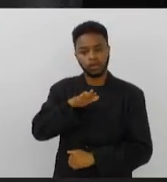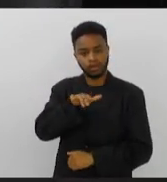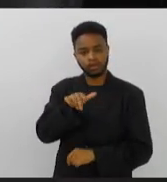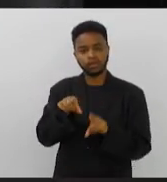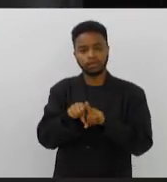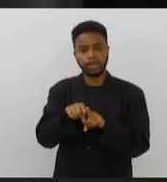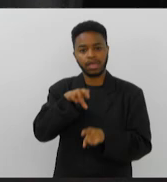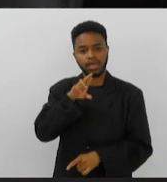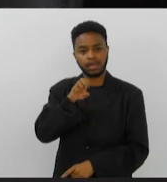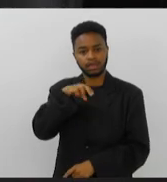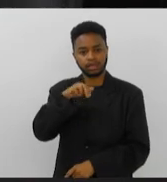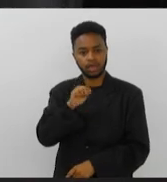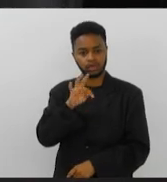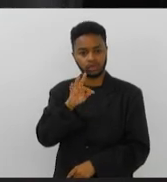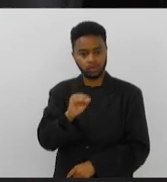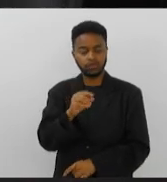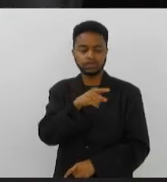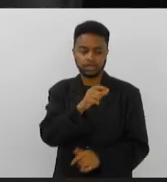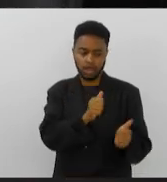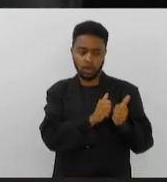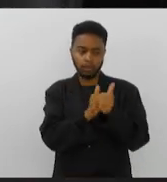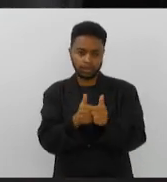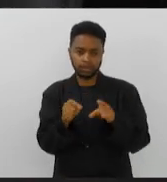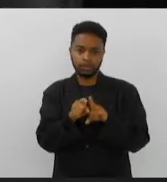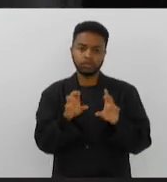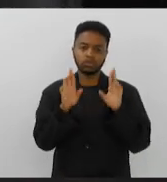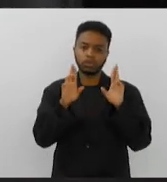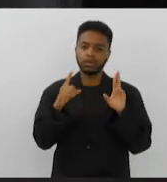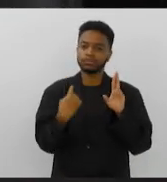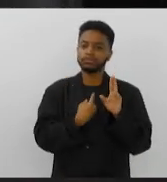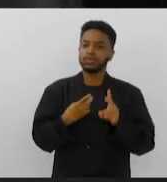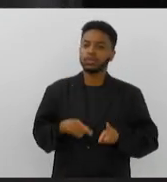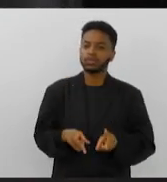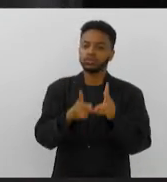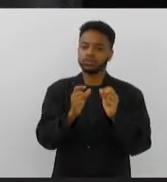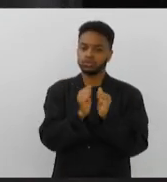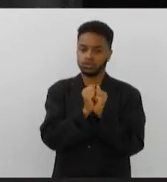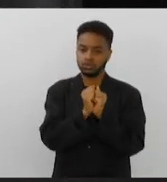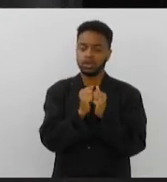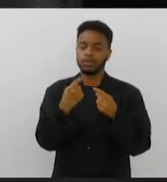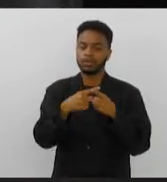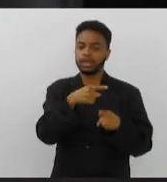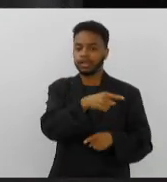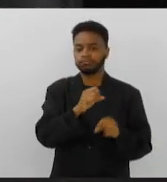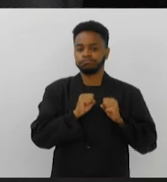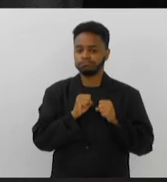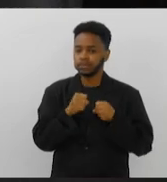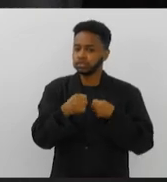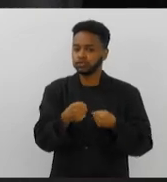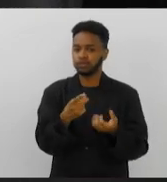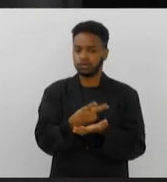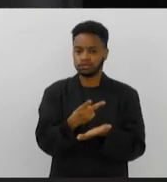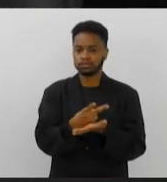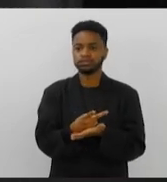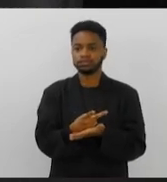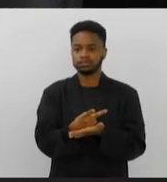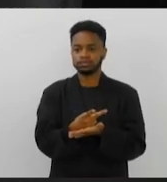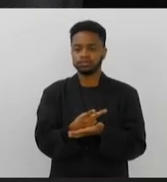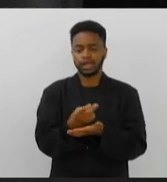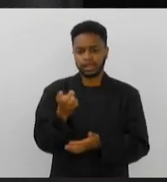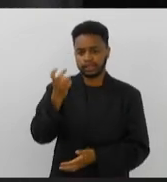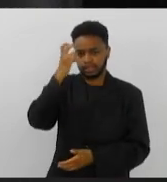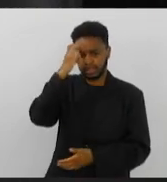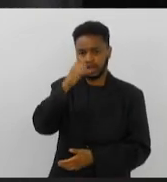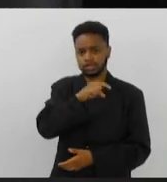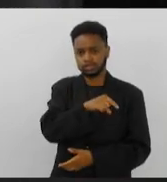acompanha bem Espero que a gente continue junto que eu acho que tem um cara dedicado um cara